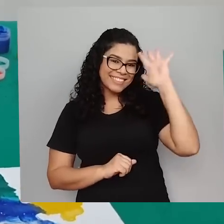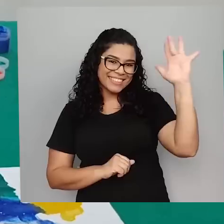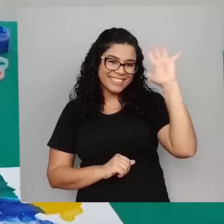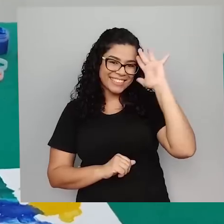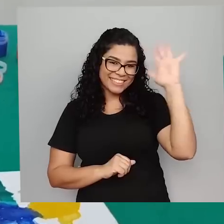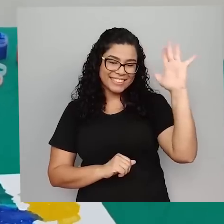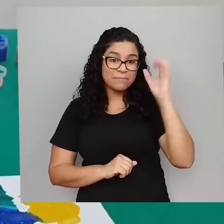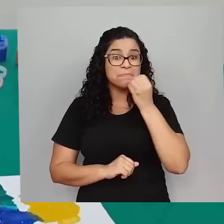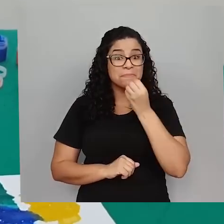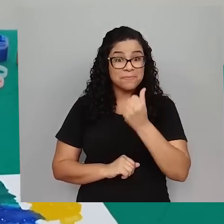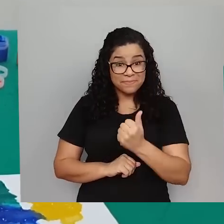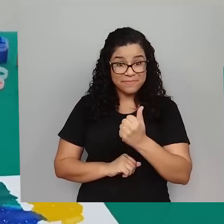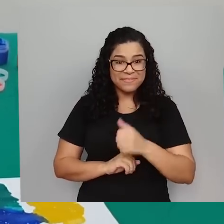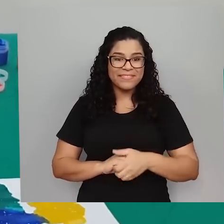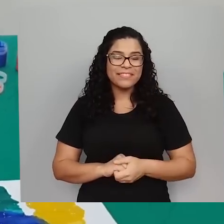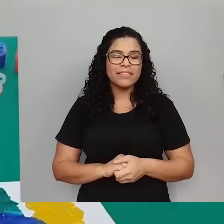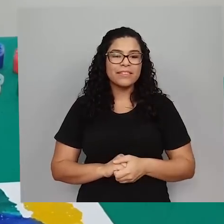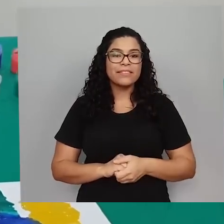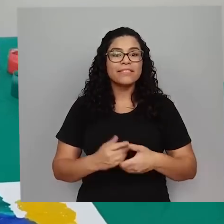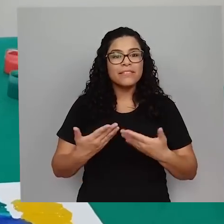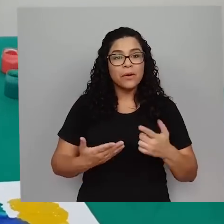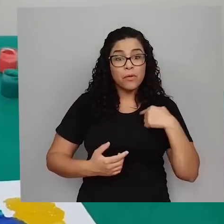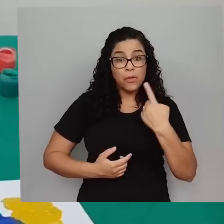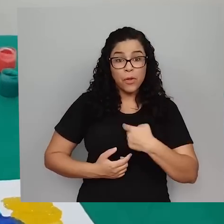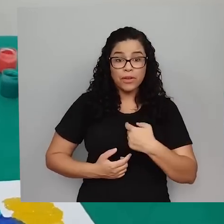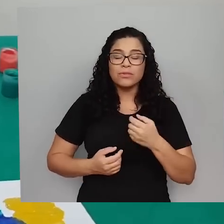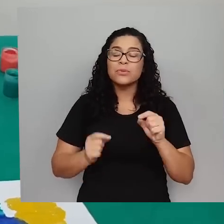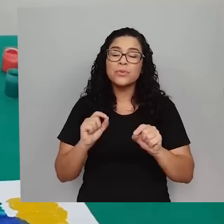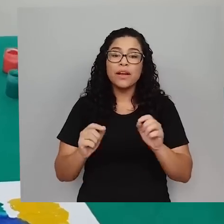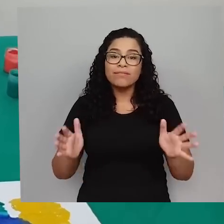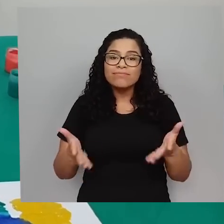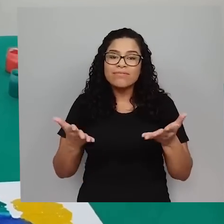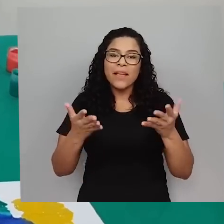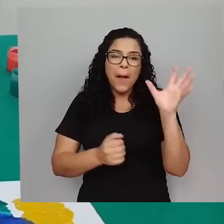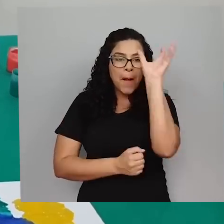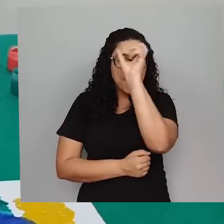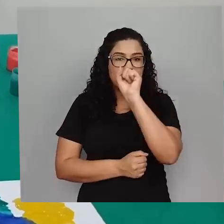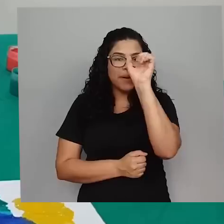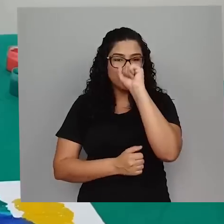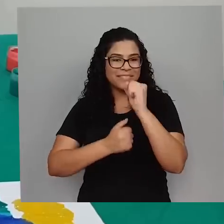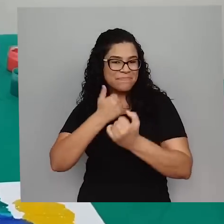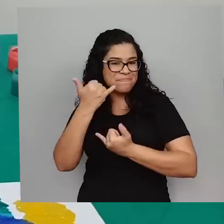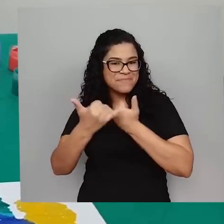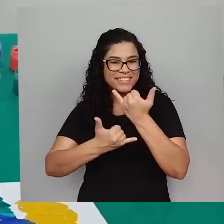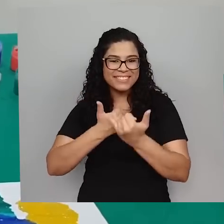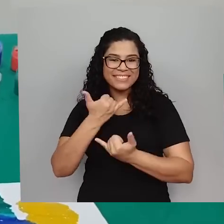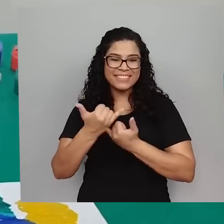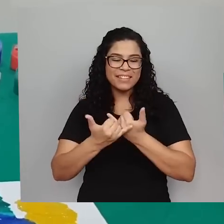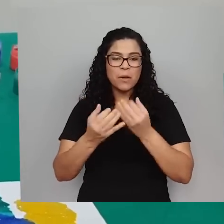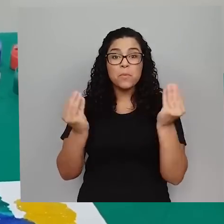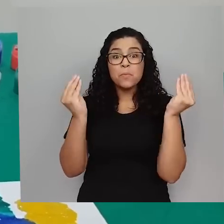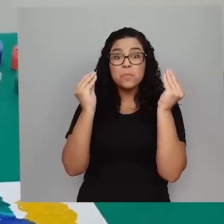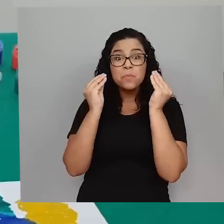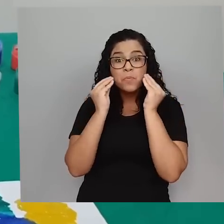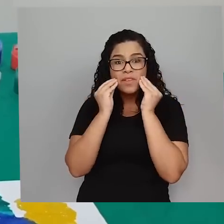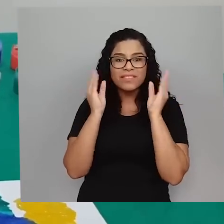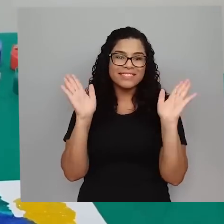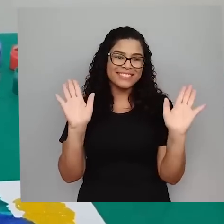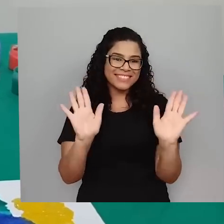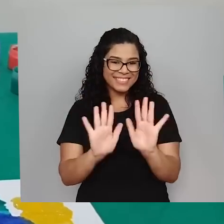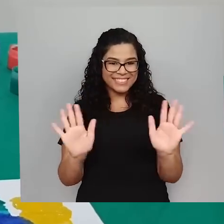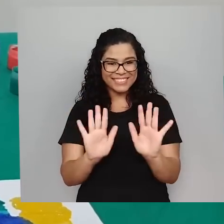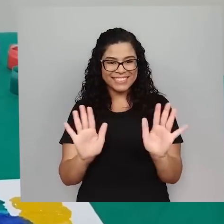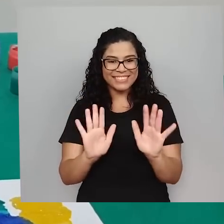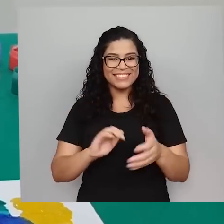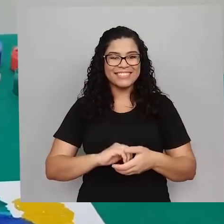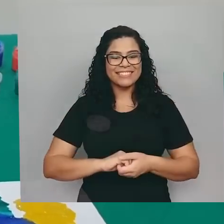a imaginação, tá bom? Essa é a nossa intenção, que vocês aprendam brincando, tá?